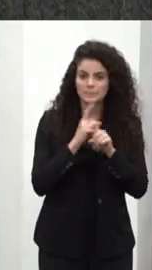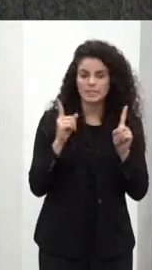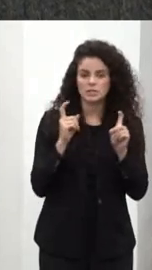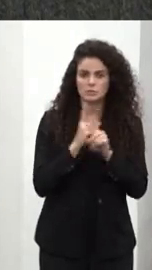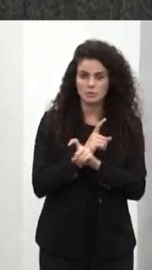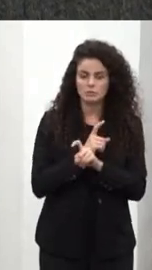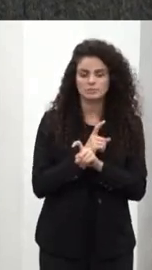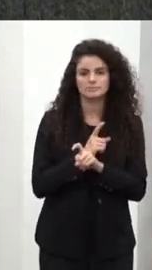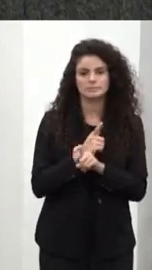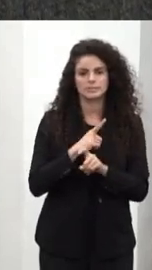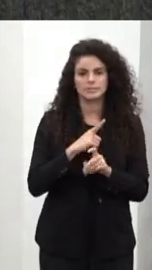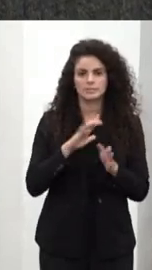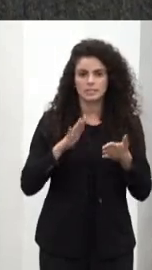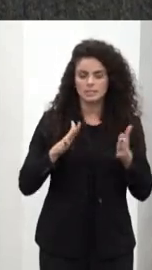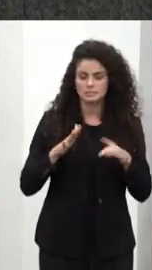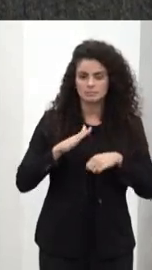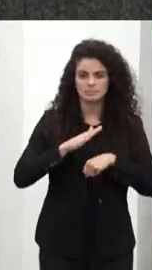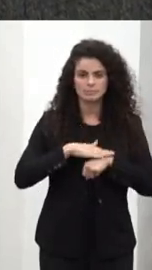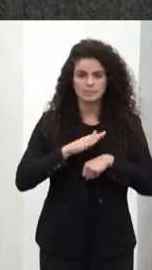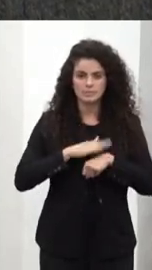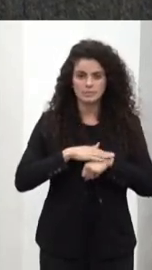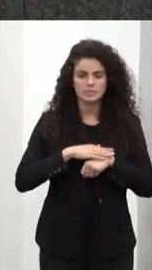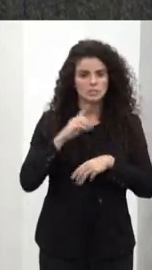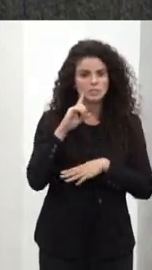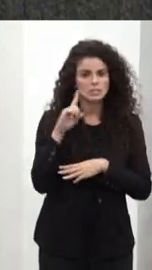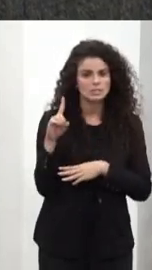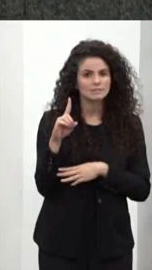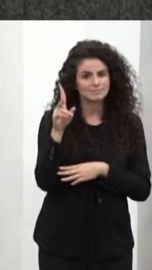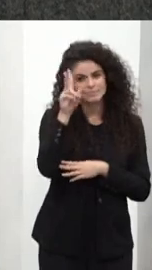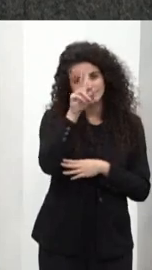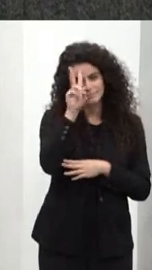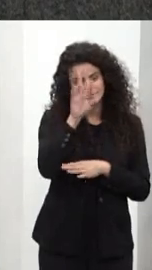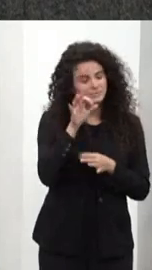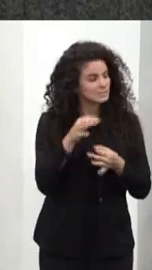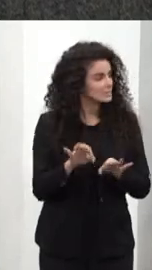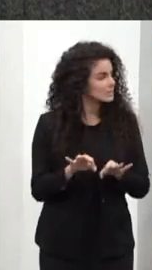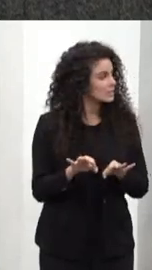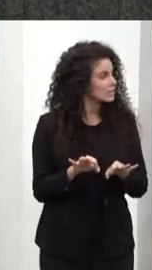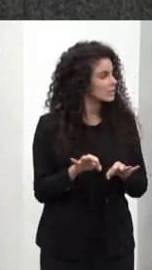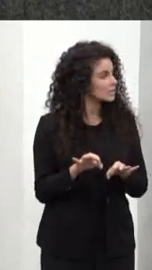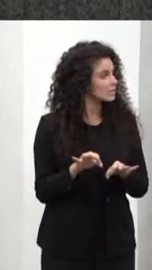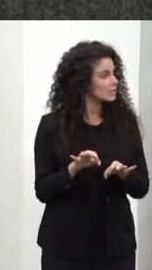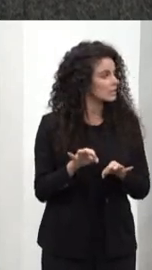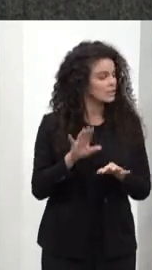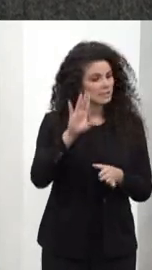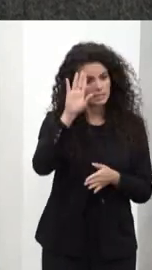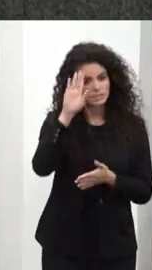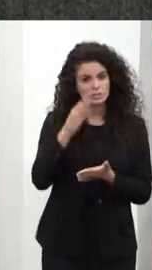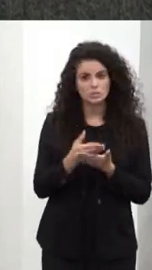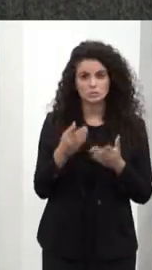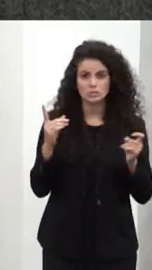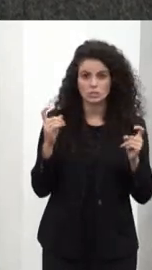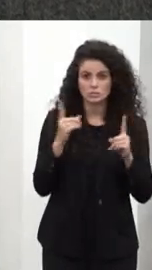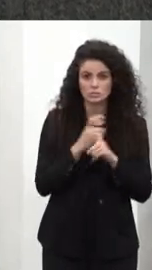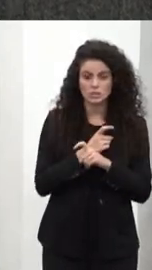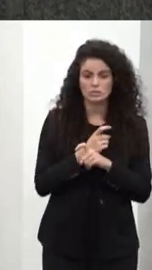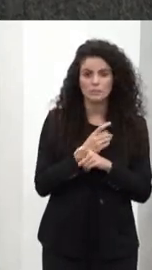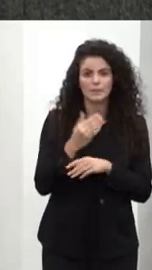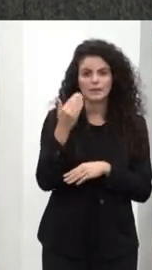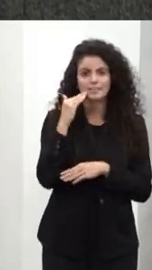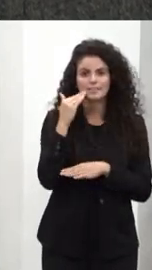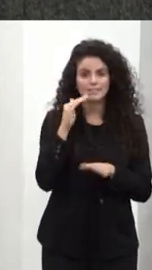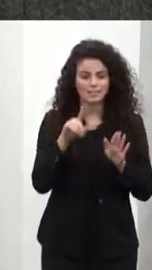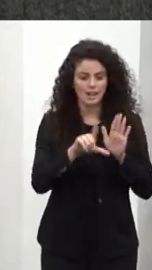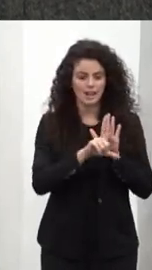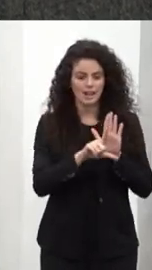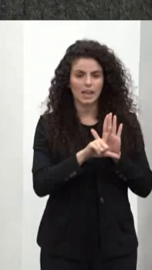aqui e eu não me recordo deixa eu dar uma olhada aqui das quando há dificuldade para interpretar a lei